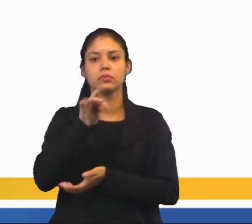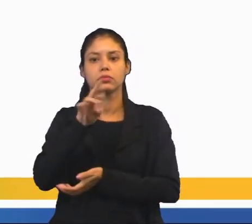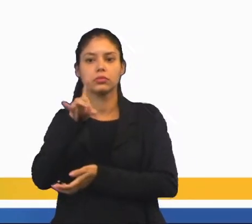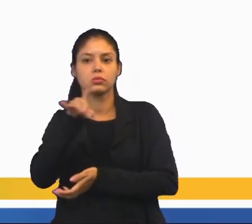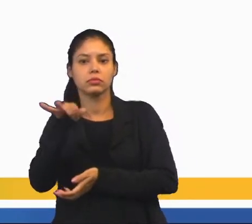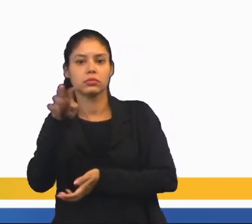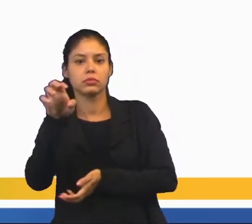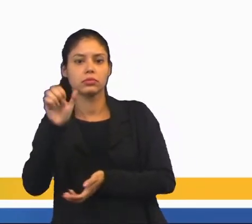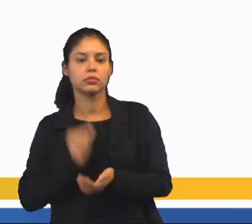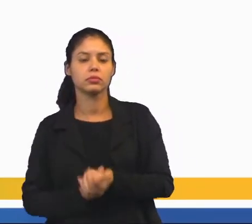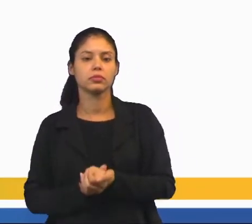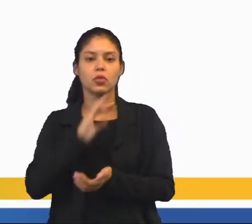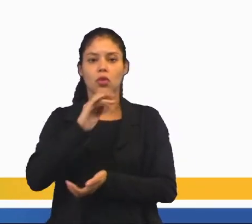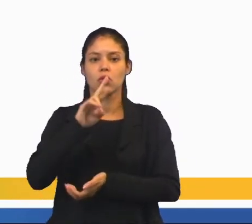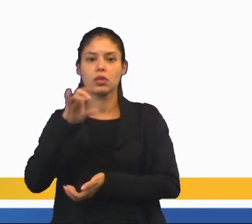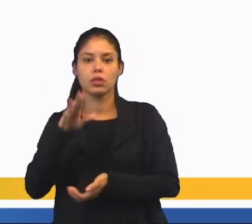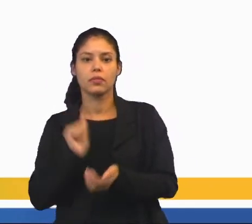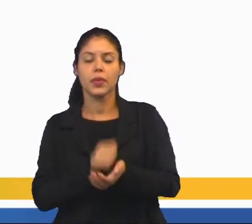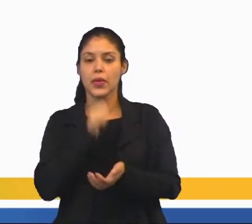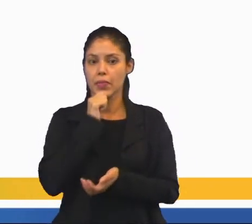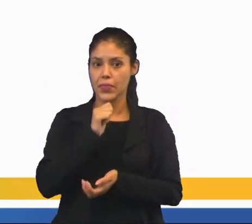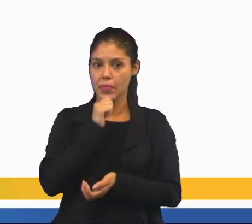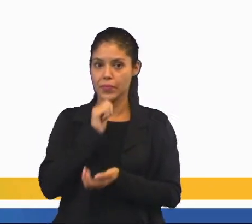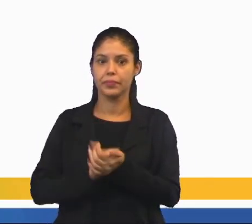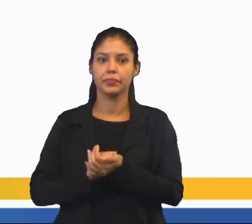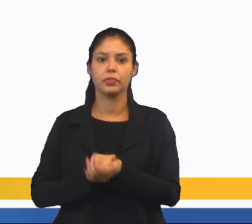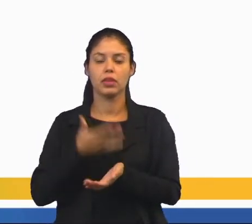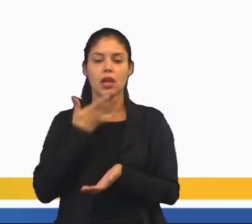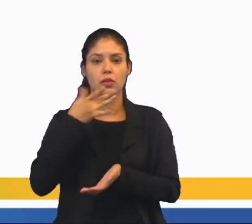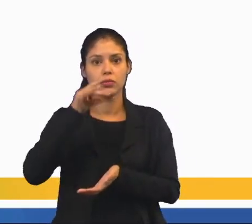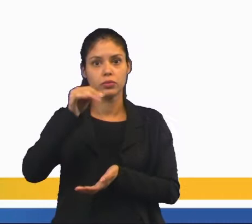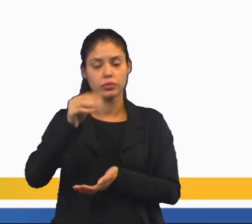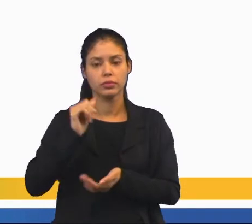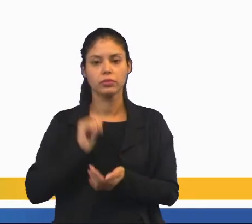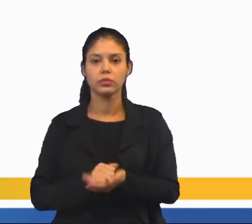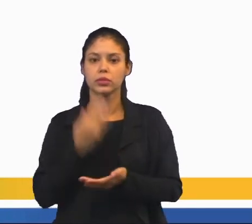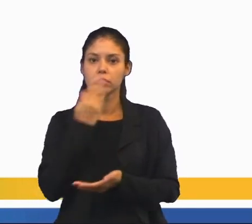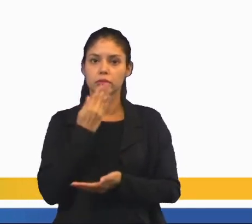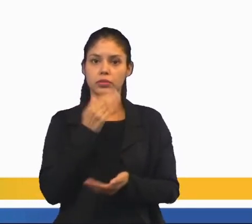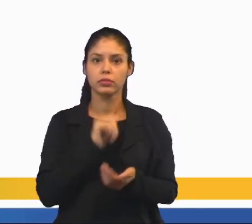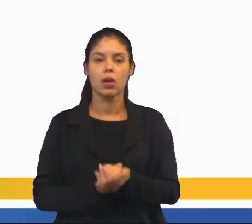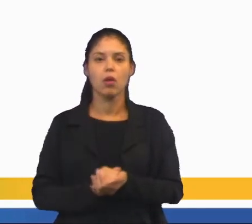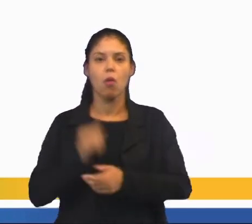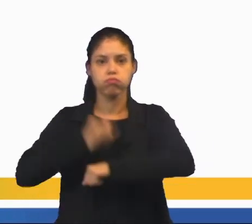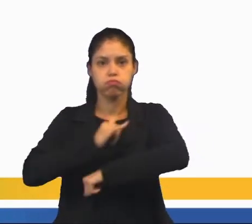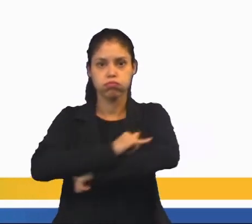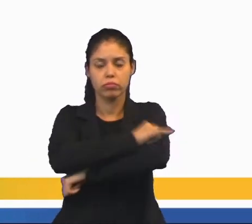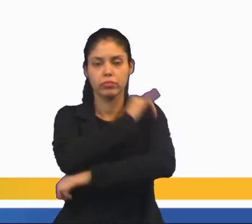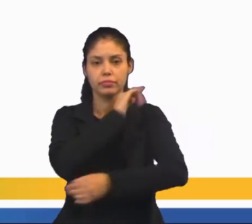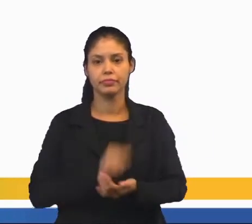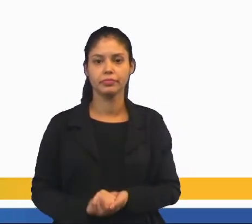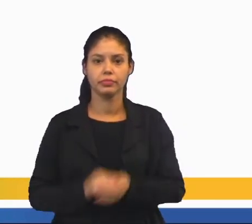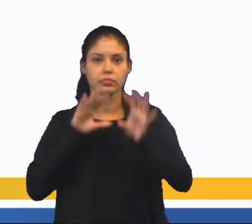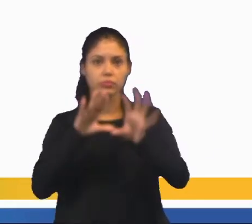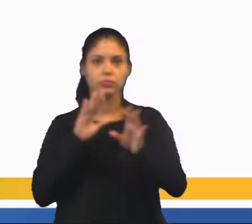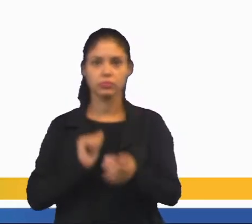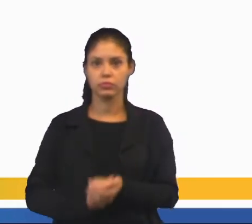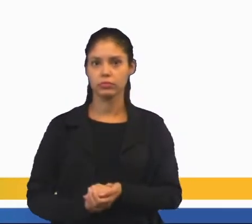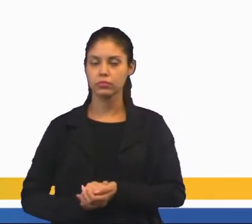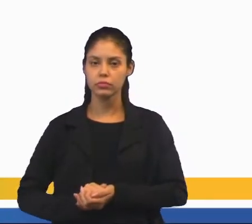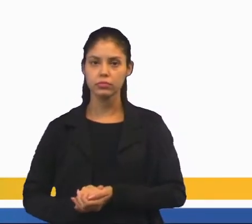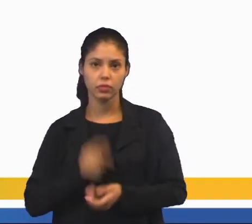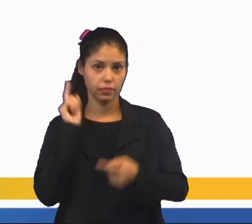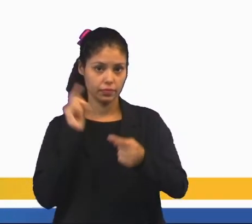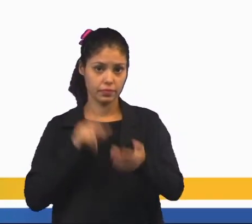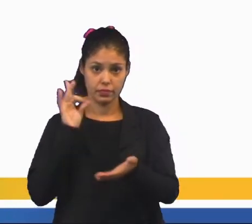conservantes, estabilizantes, corantes, além de excesso de sal, açúcar e gordura. Essa afirmativa,